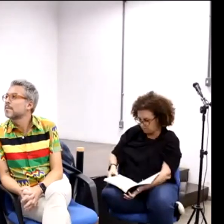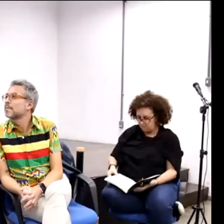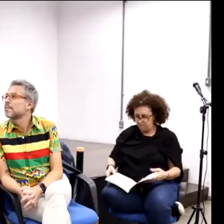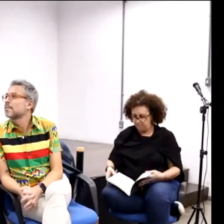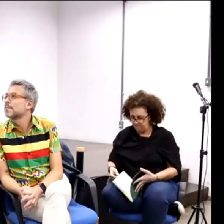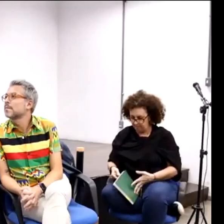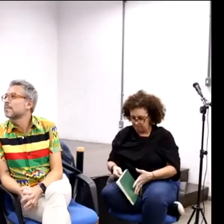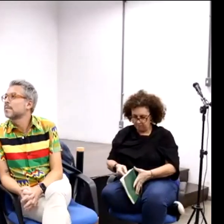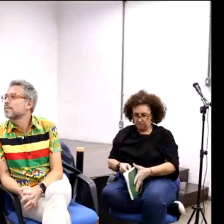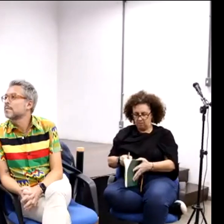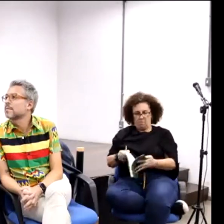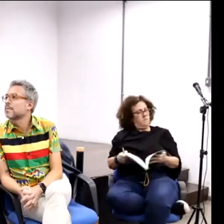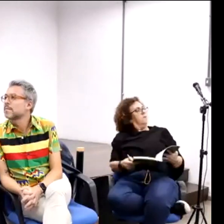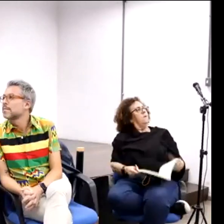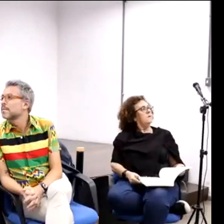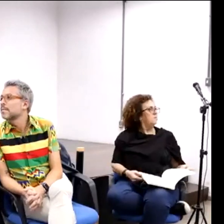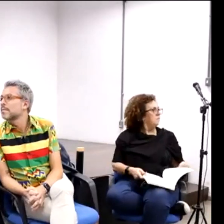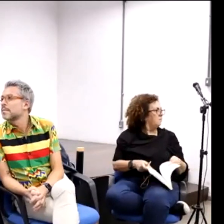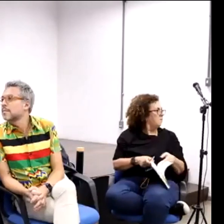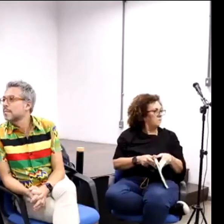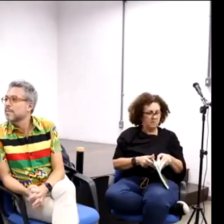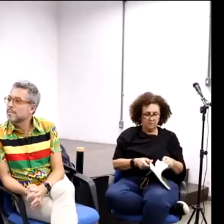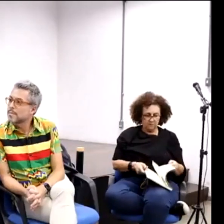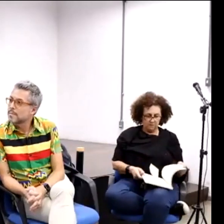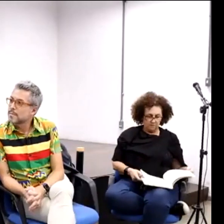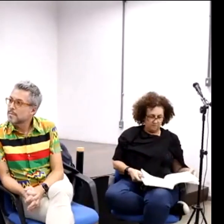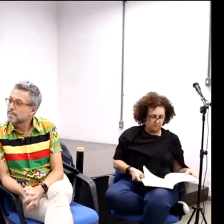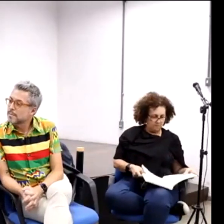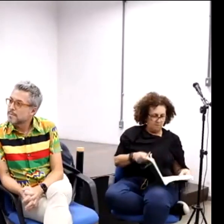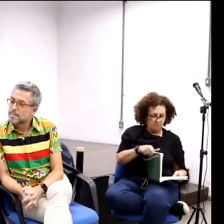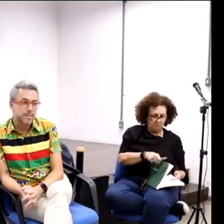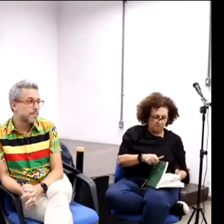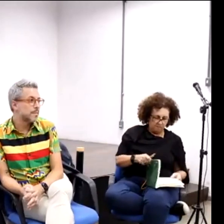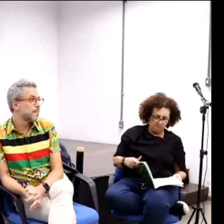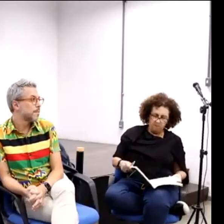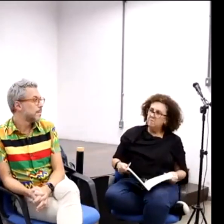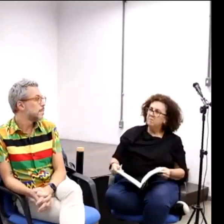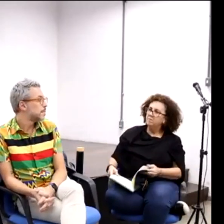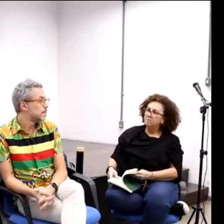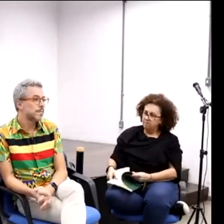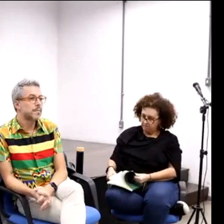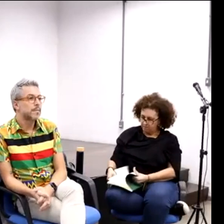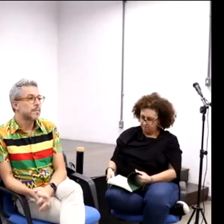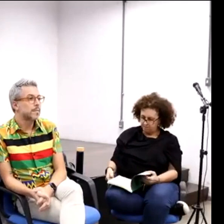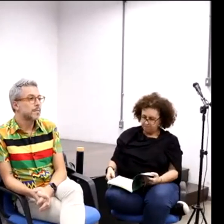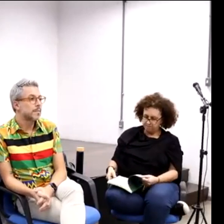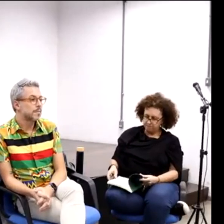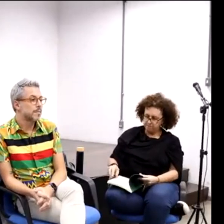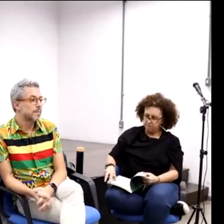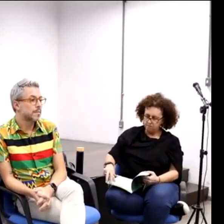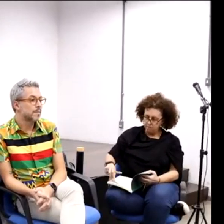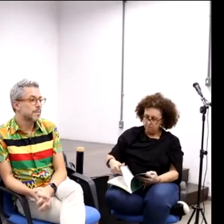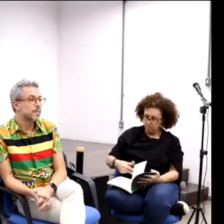de aro amarelo. Eu vou começar me apresentando, logo na sequência, vou passar a fala para os nossos, para